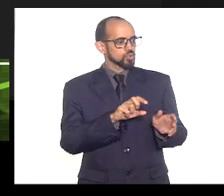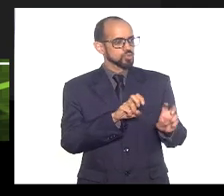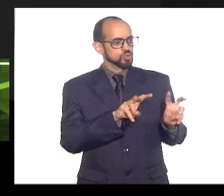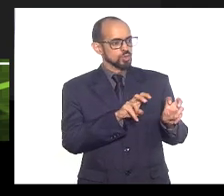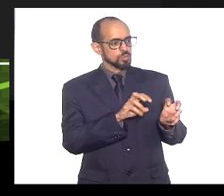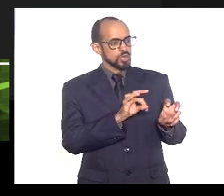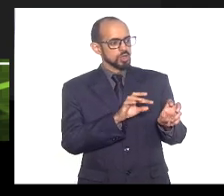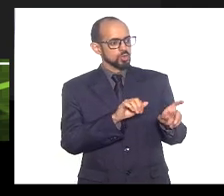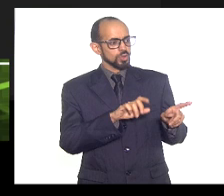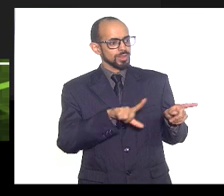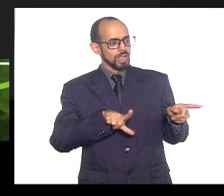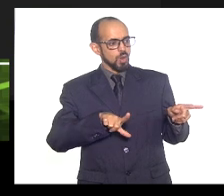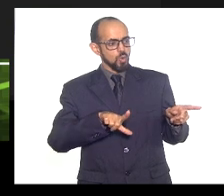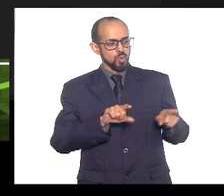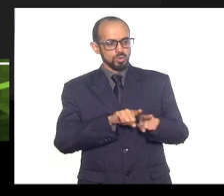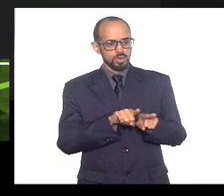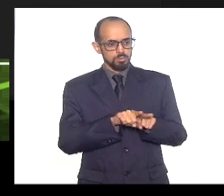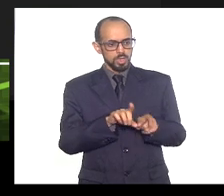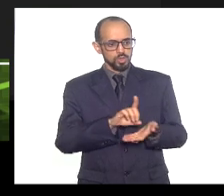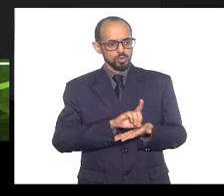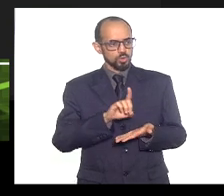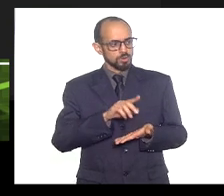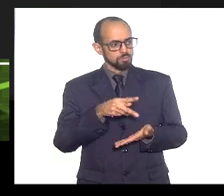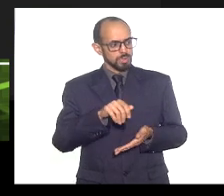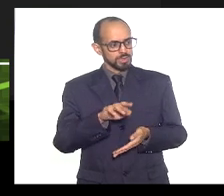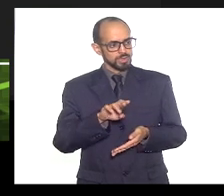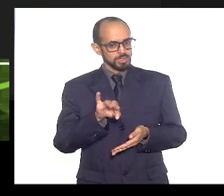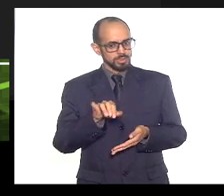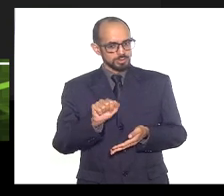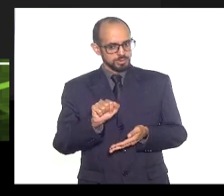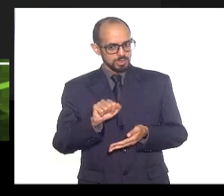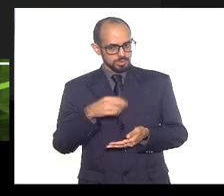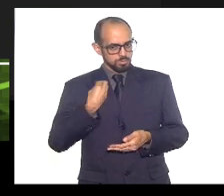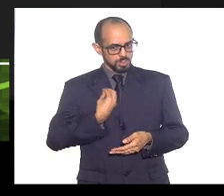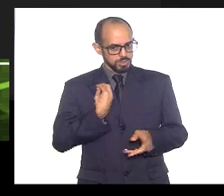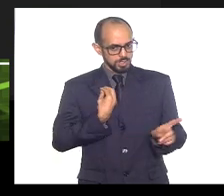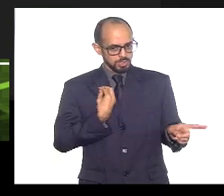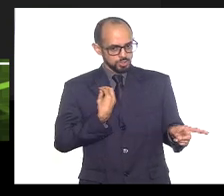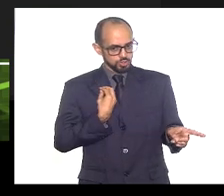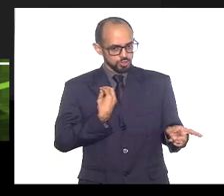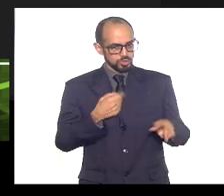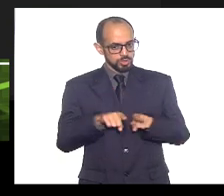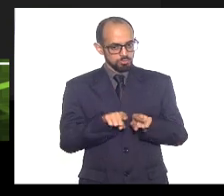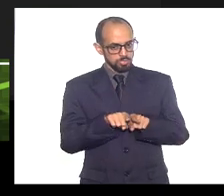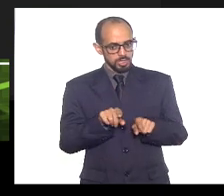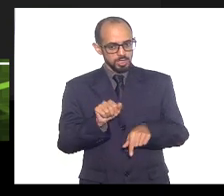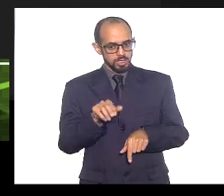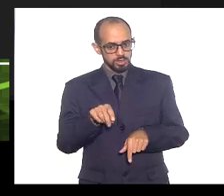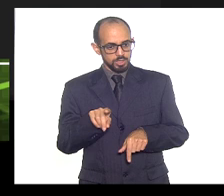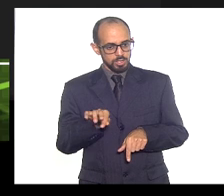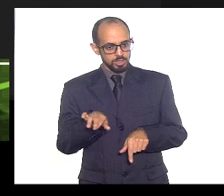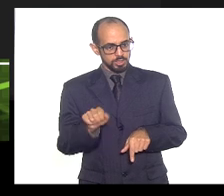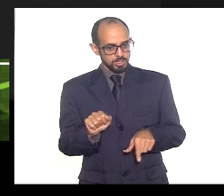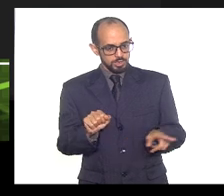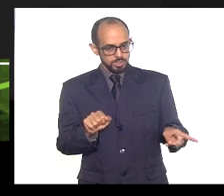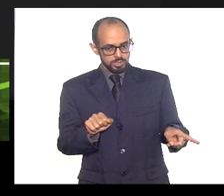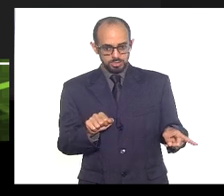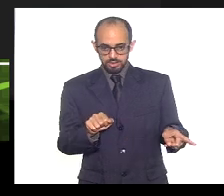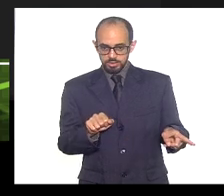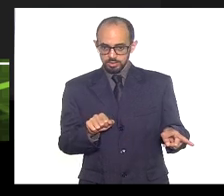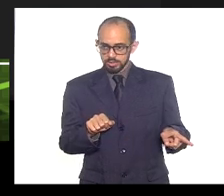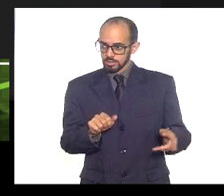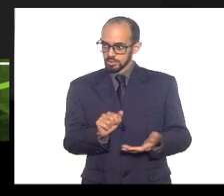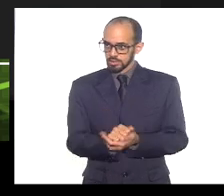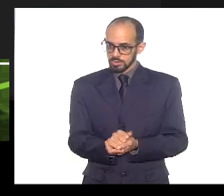e Patrícia também estão presentes. Sim, doutor Luiz Paulo, Patrícia Arruda, da Total. E a Bom doutora dia a André.